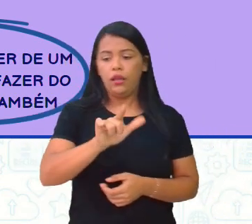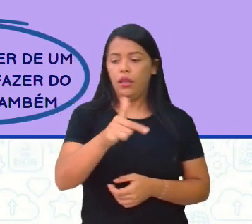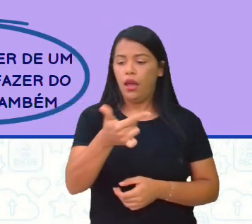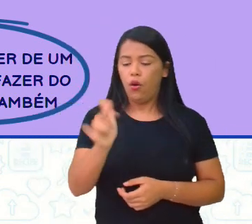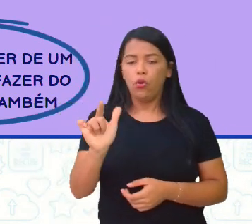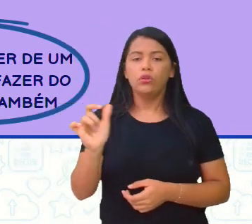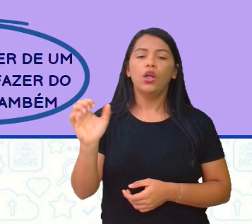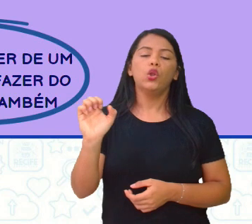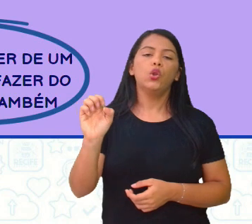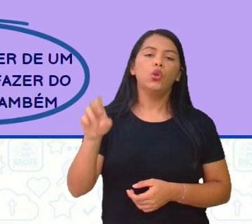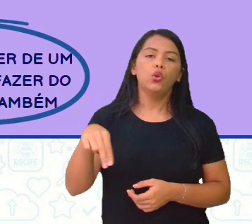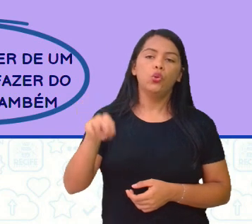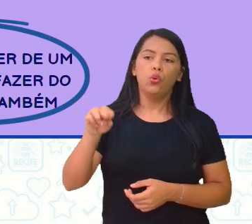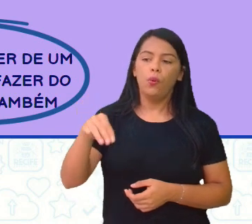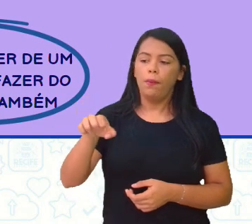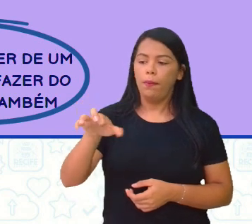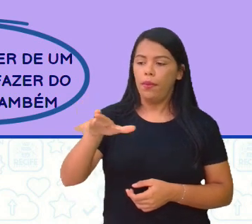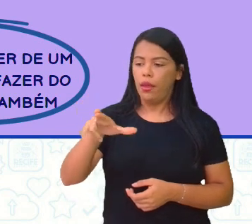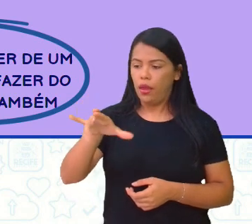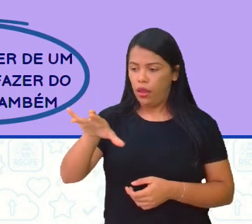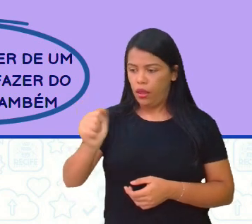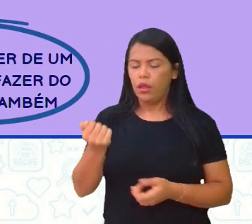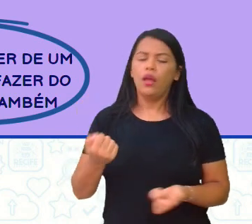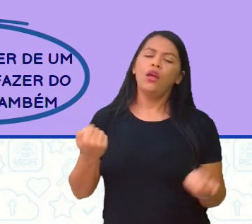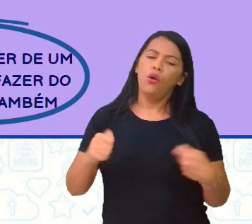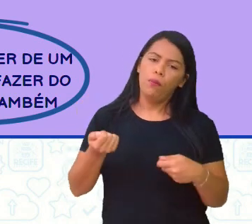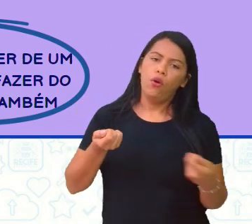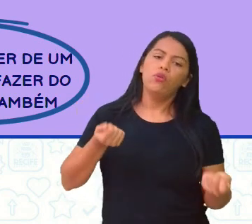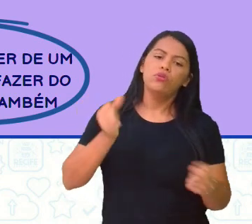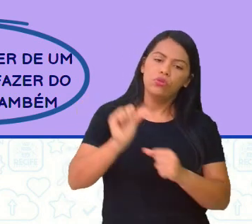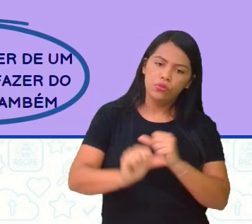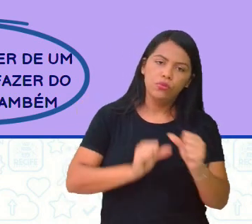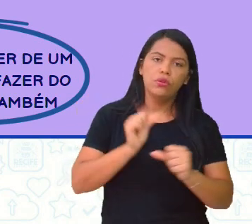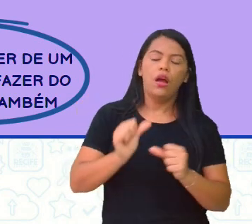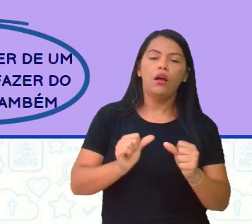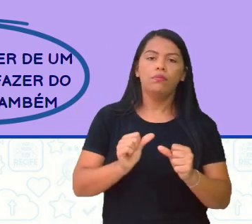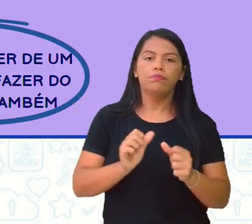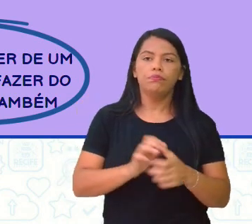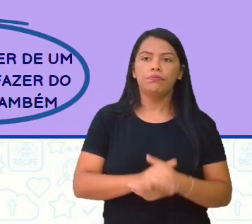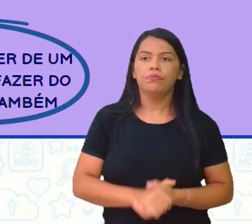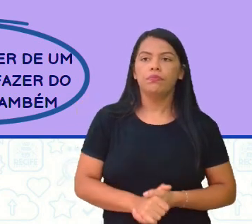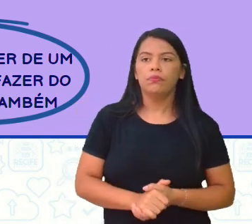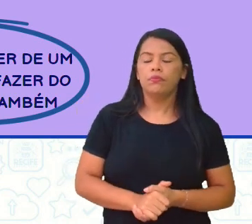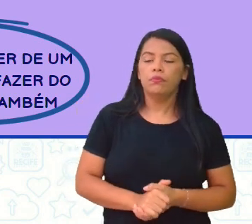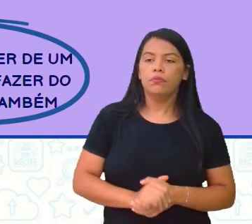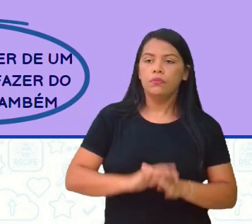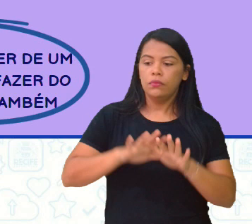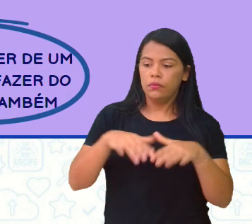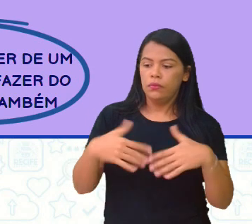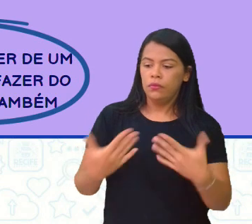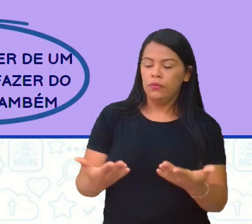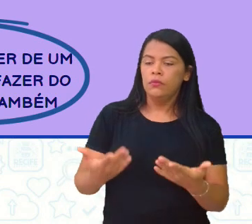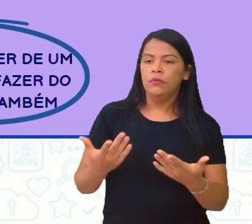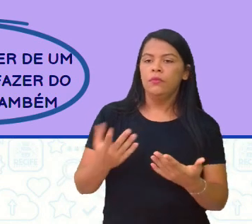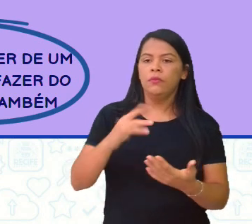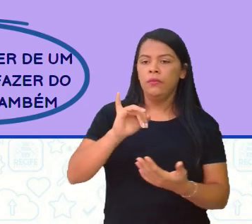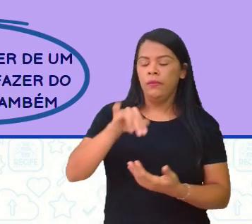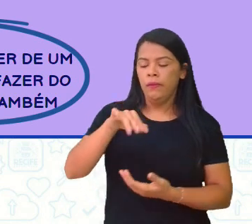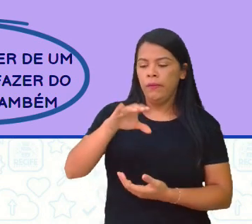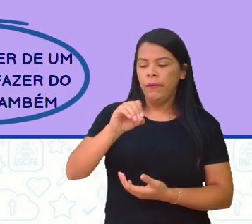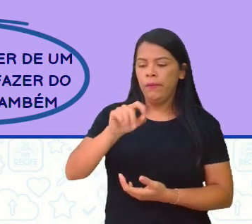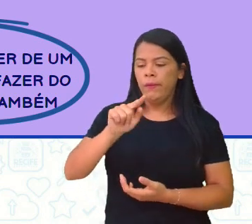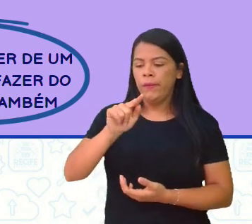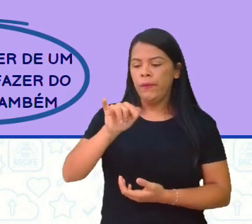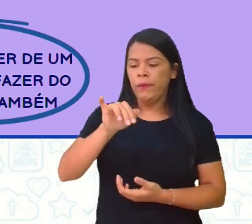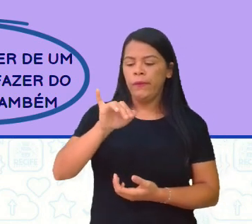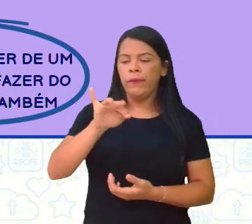transformada numa equação algébrica, né? Porque eu posso ter uma equação numérica. As incógnitas, que são os valores que,